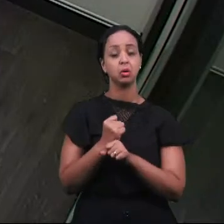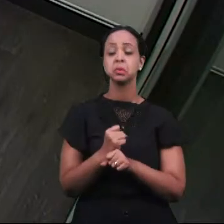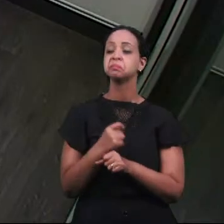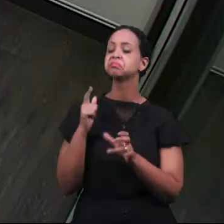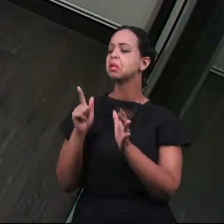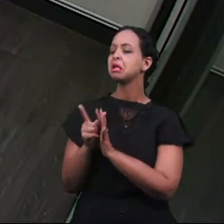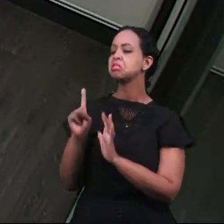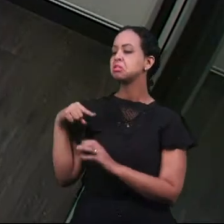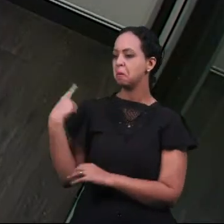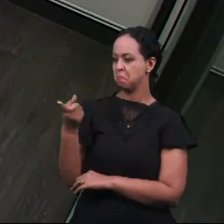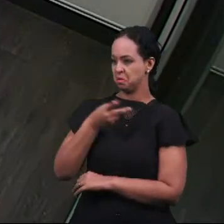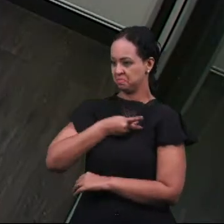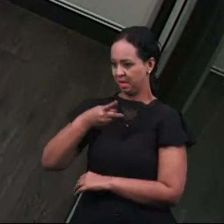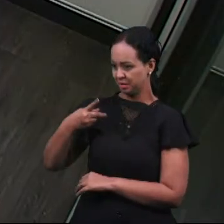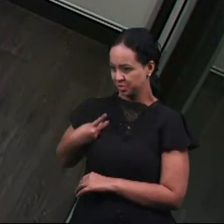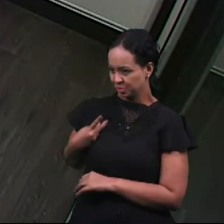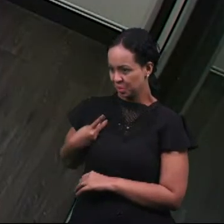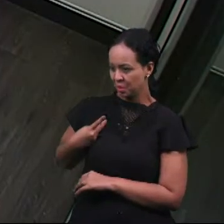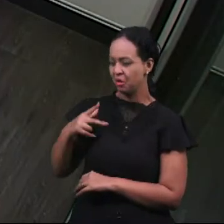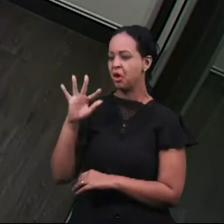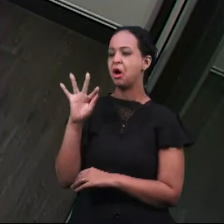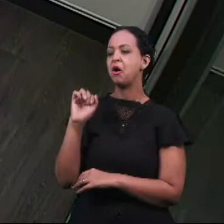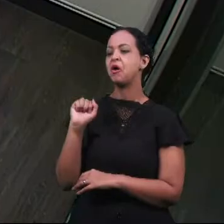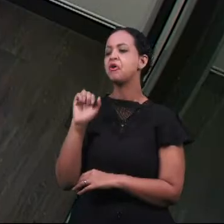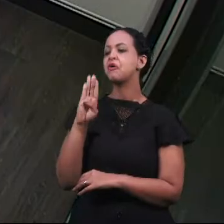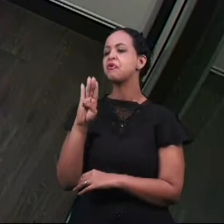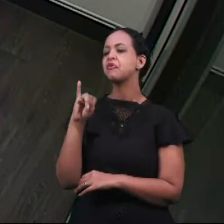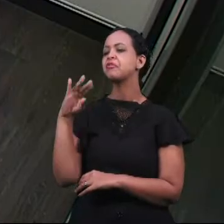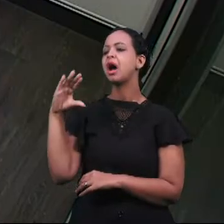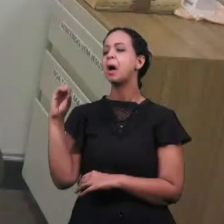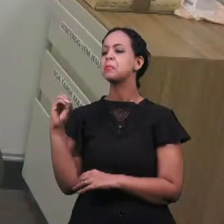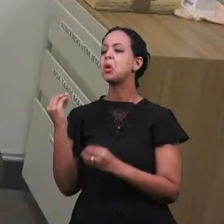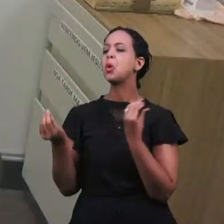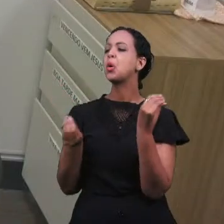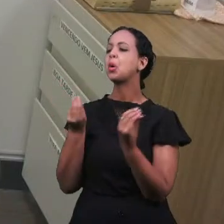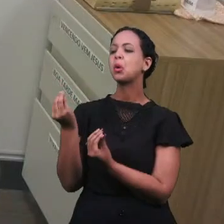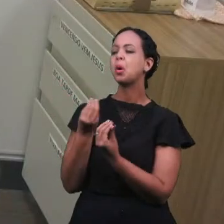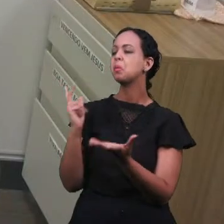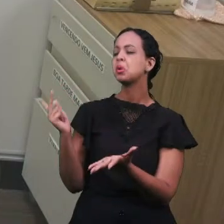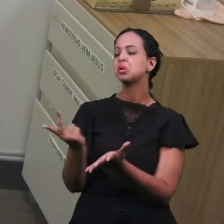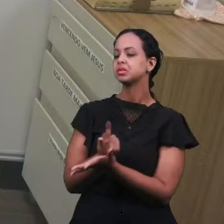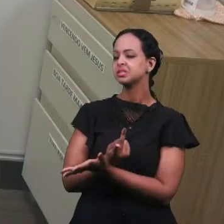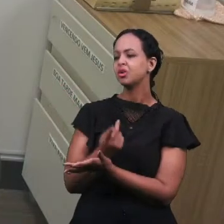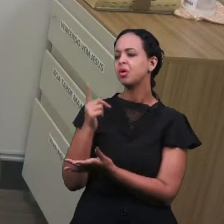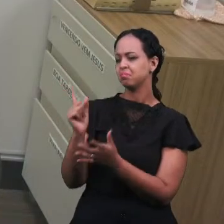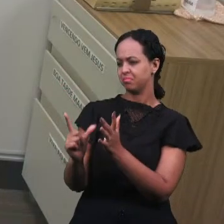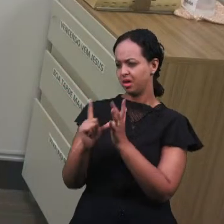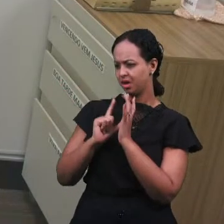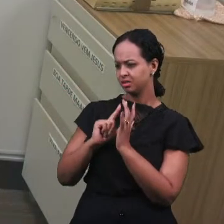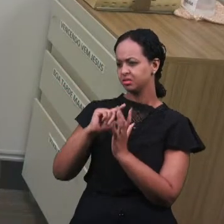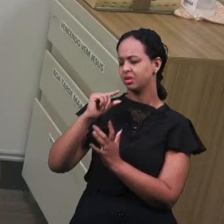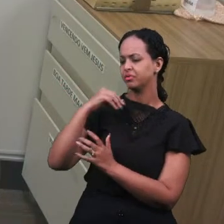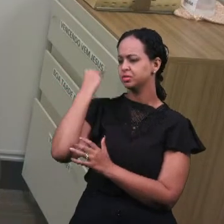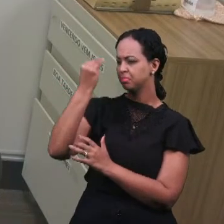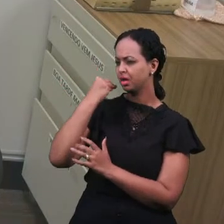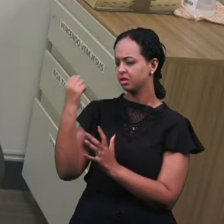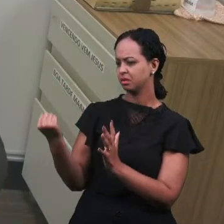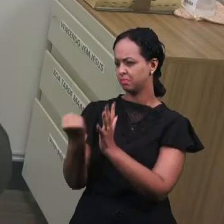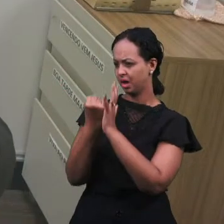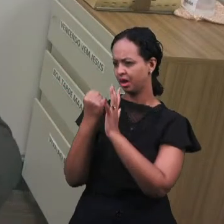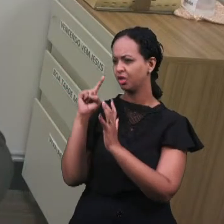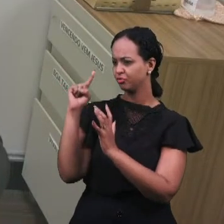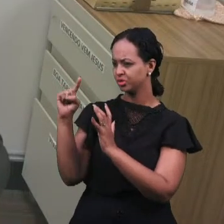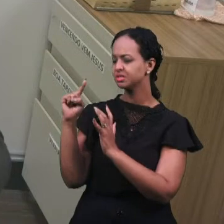ministério, pastor Fábio Gomes, e quando chegou o ministério, o senhor teve alguma experiência marcante quando o senhor